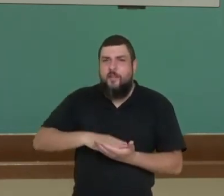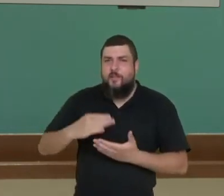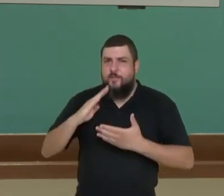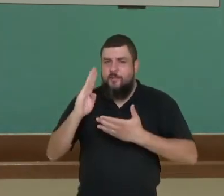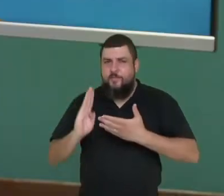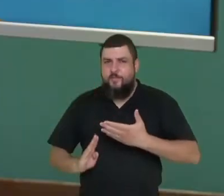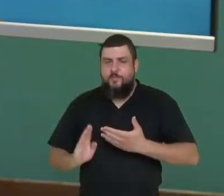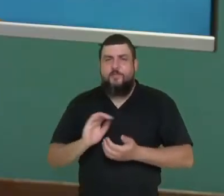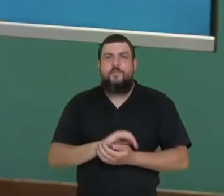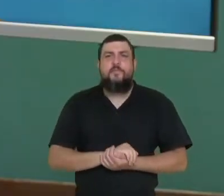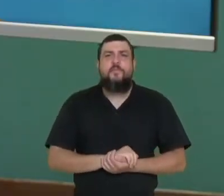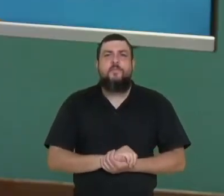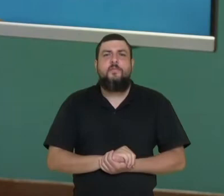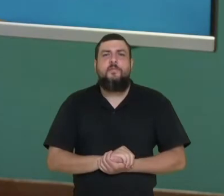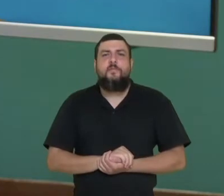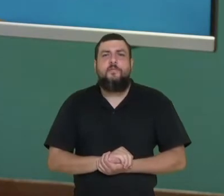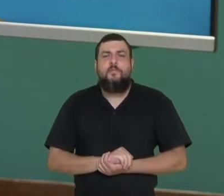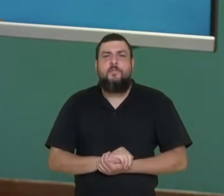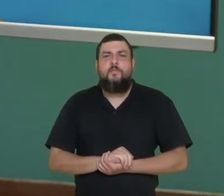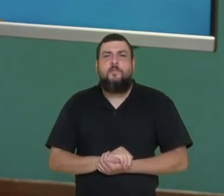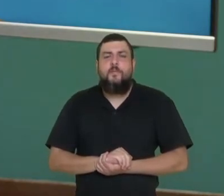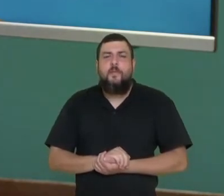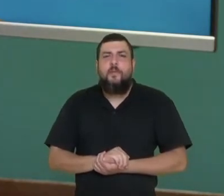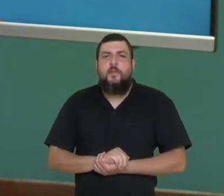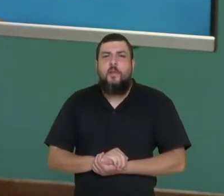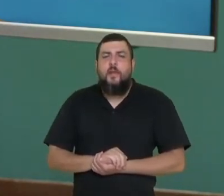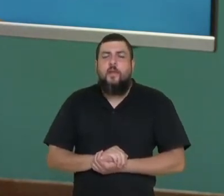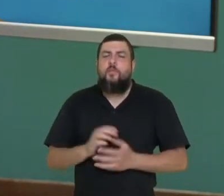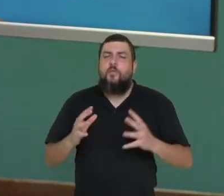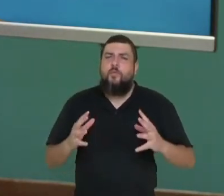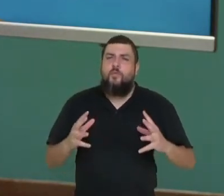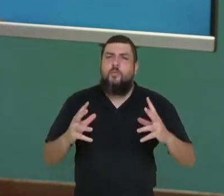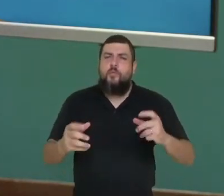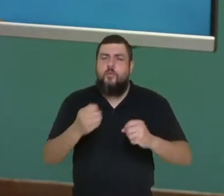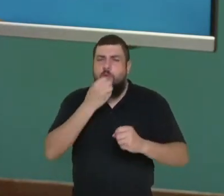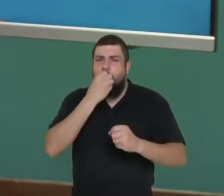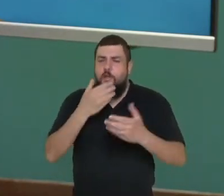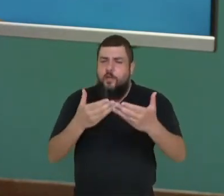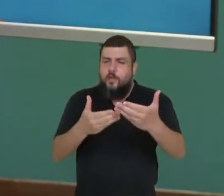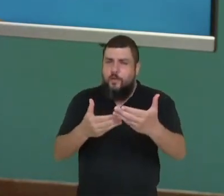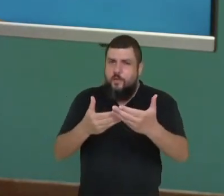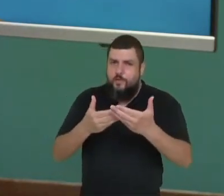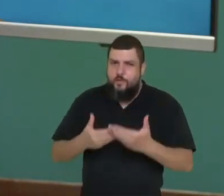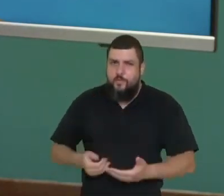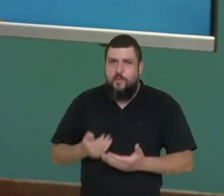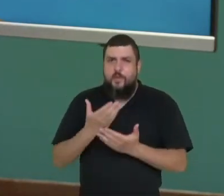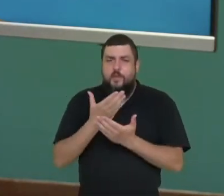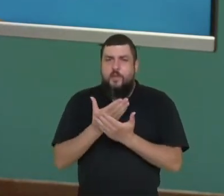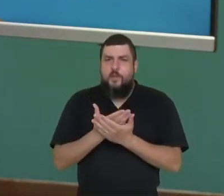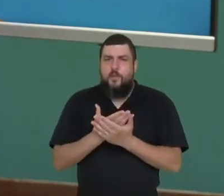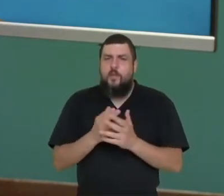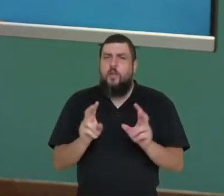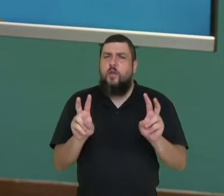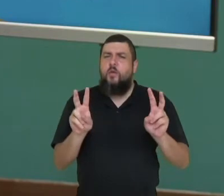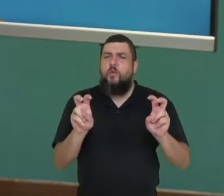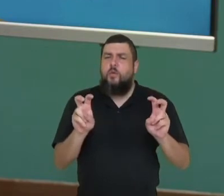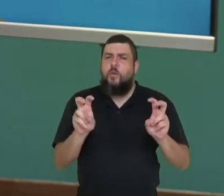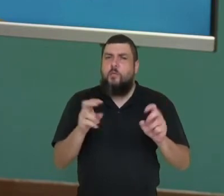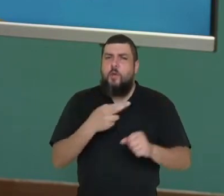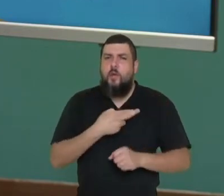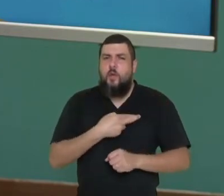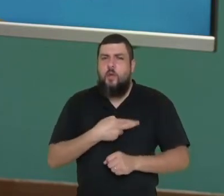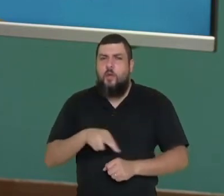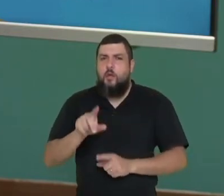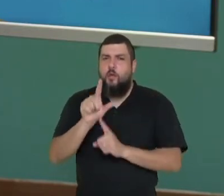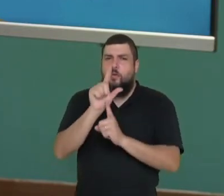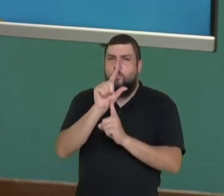aula. Em nome da Secretaria da Educação do Estado do Paraná, sejam todos bem-vindos para mais esta aula. Tema: Islamismo, agora